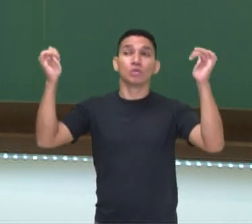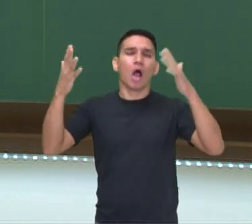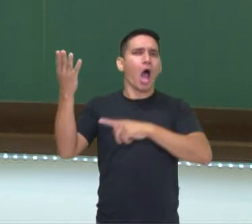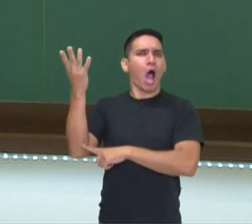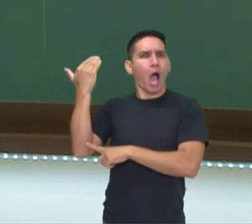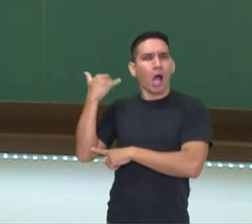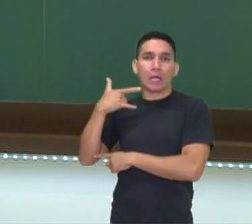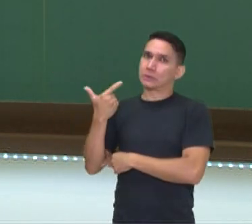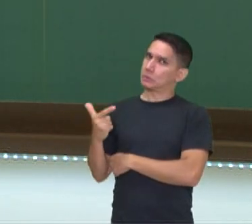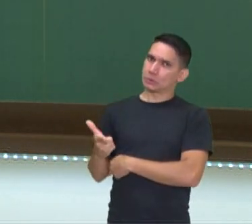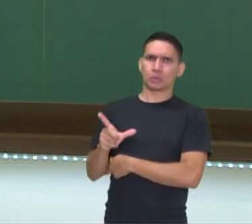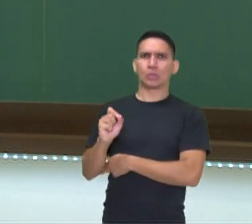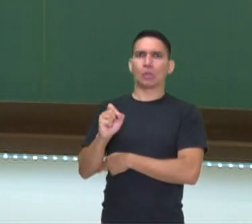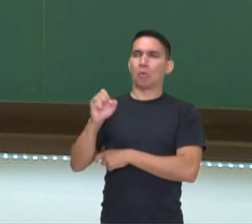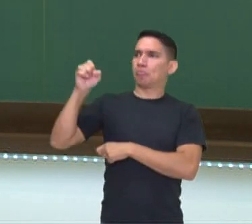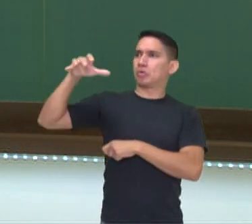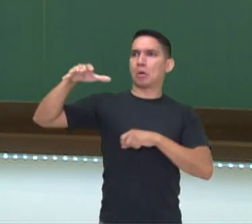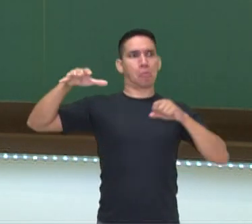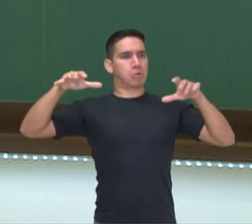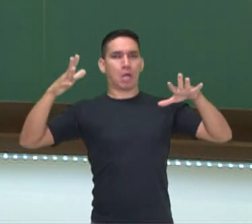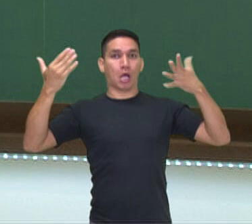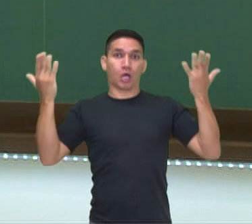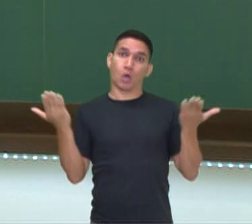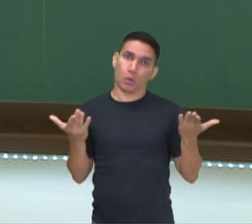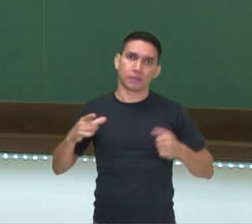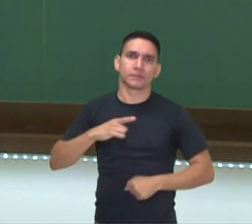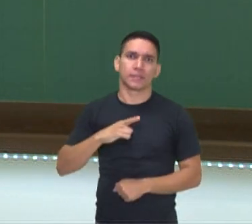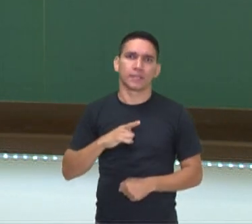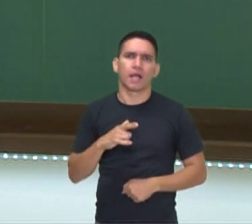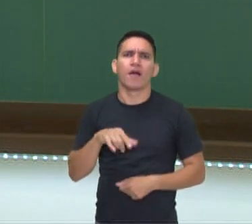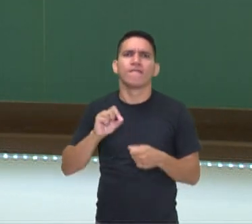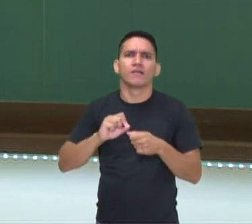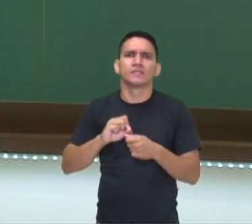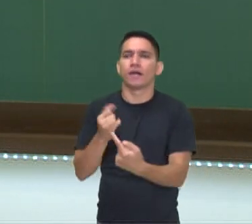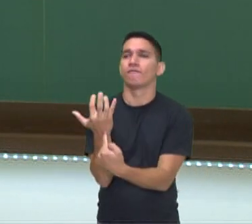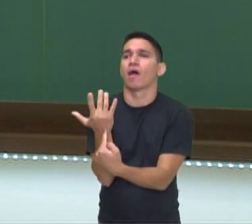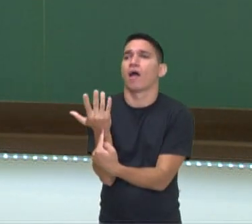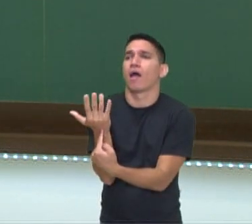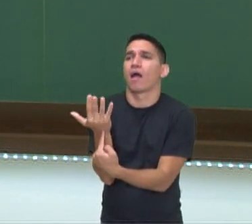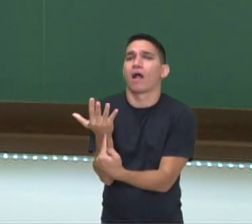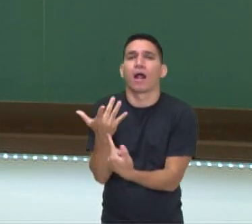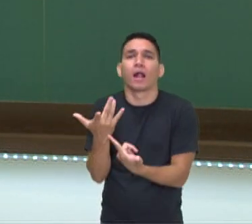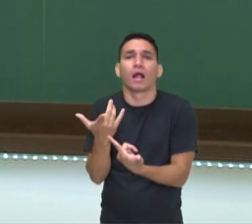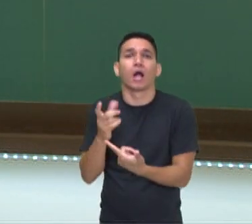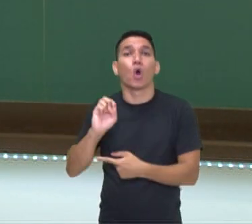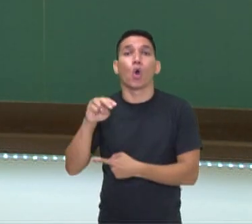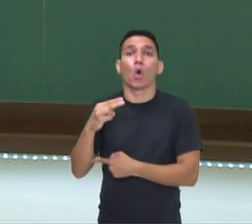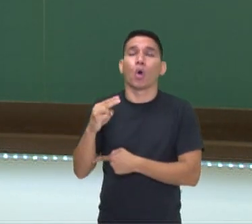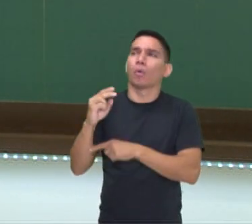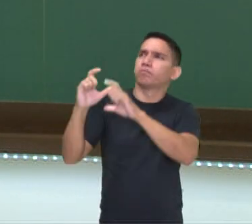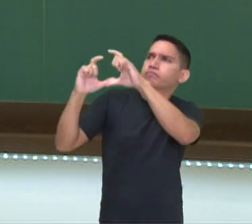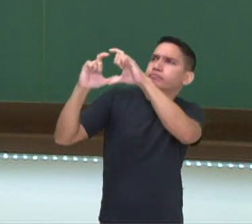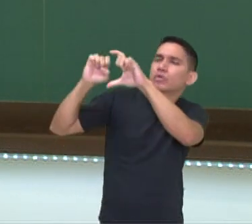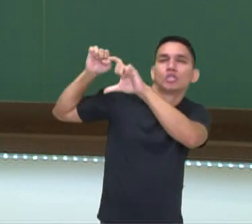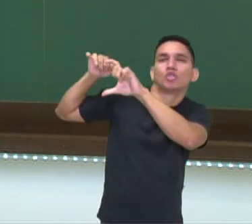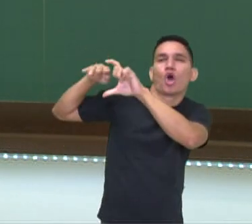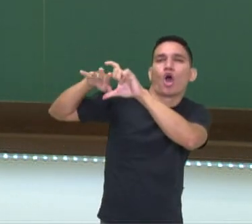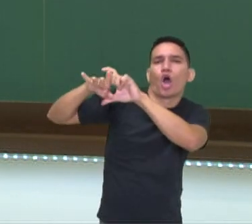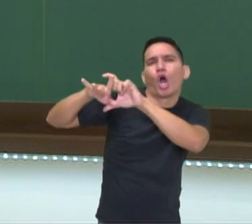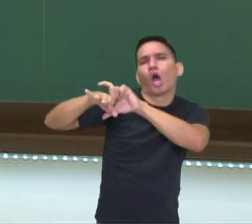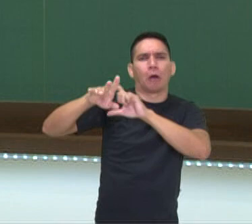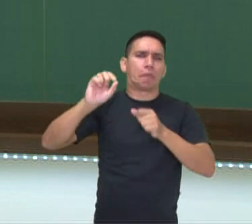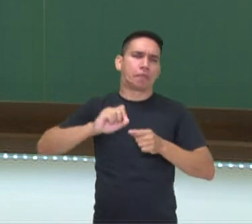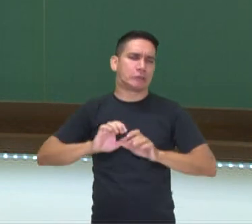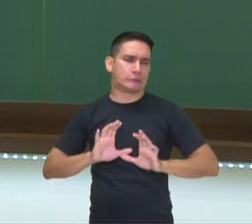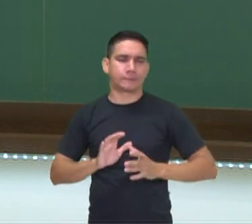tinha esses refletores que nós temos. A pessoa fazia com vela, com a iluminação do dia só num buraquinho, né, para iluminar, como o Caravaggio